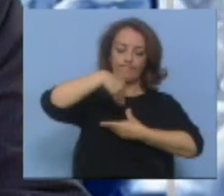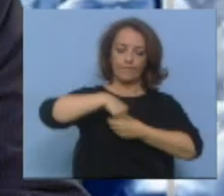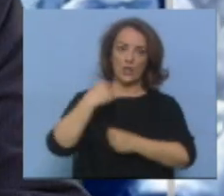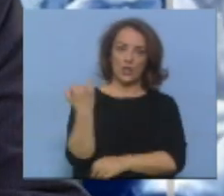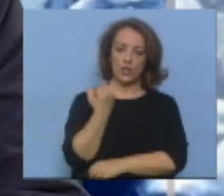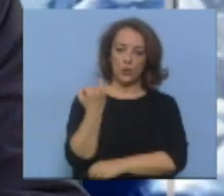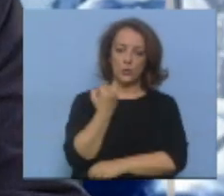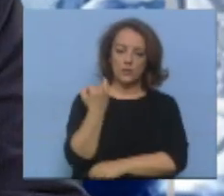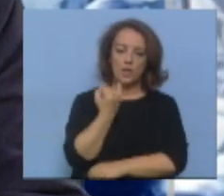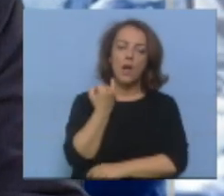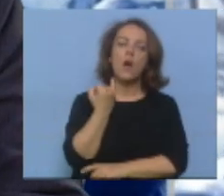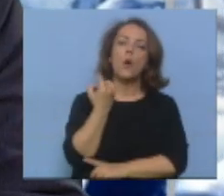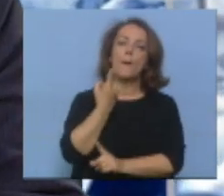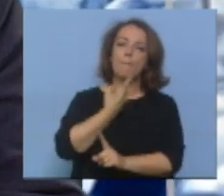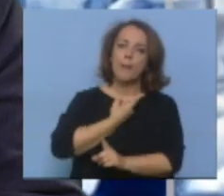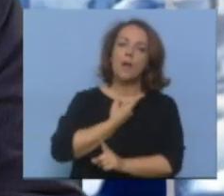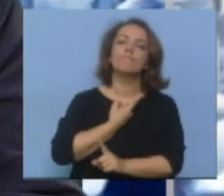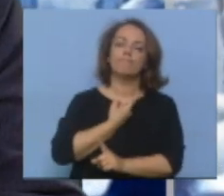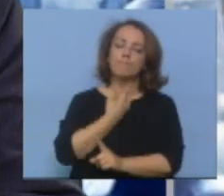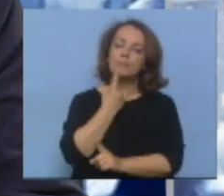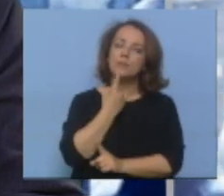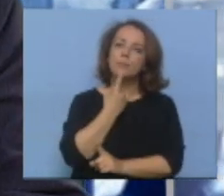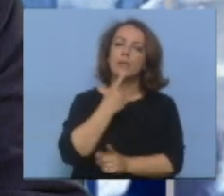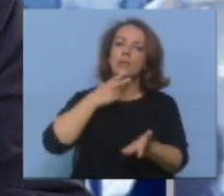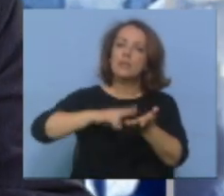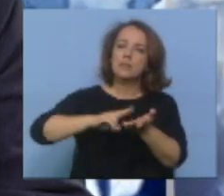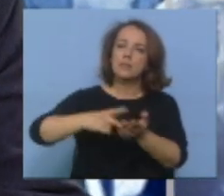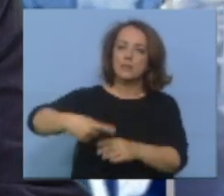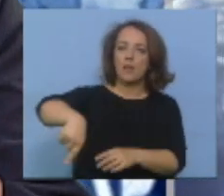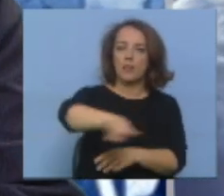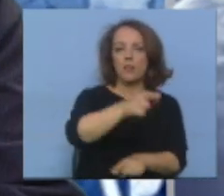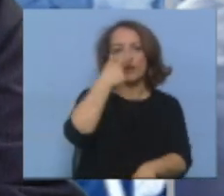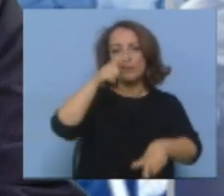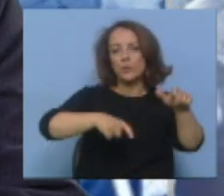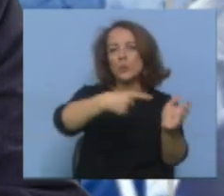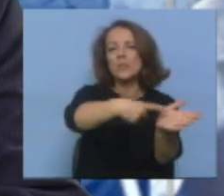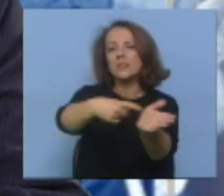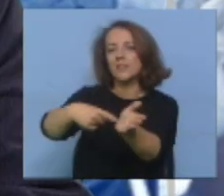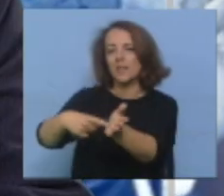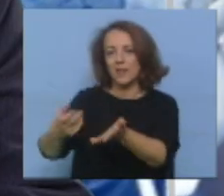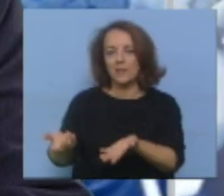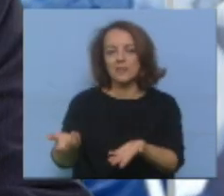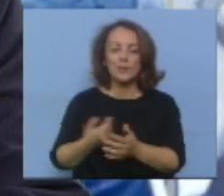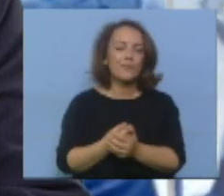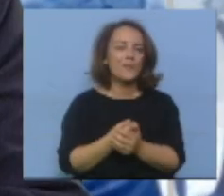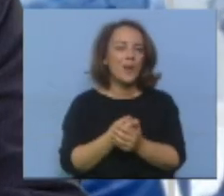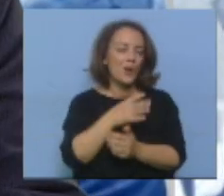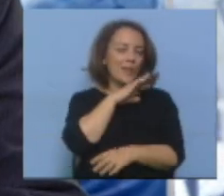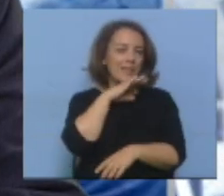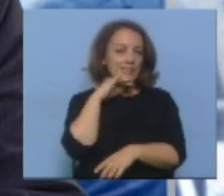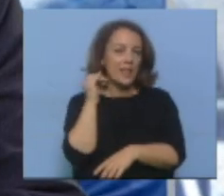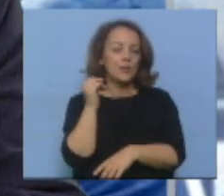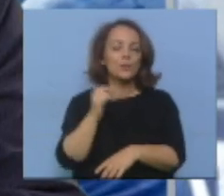serve também percebendo as necessidades reais das pessoas, não é? Há coisas engraçadas, assim, quando